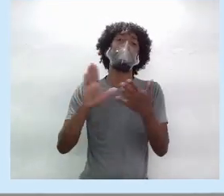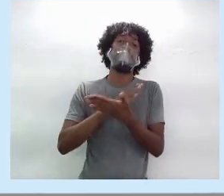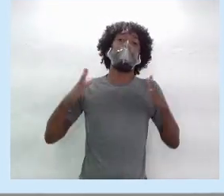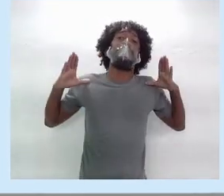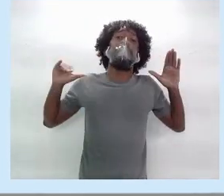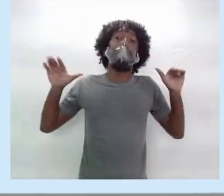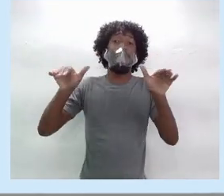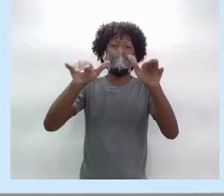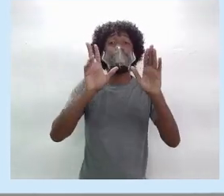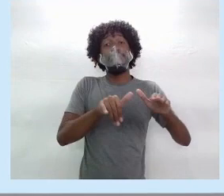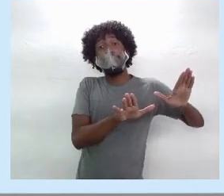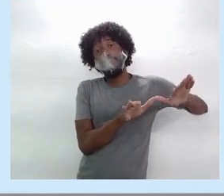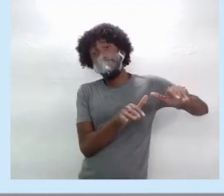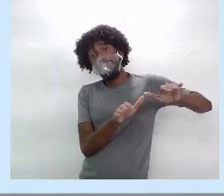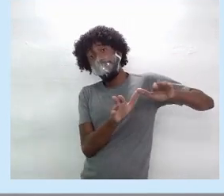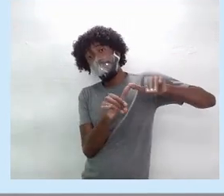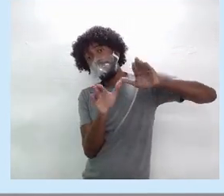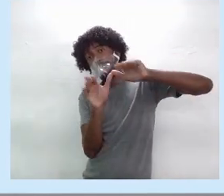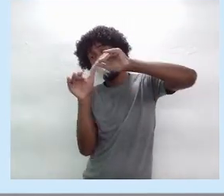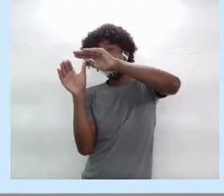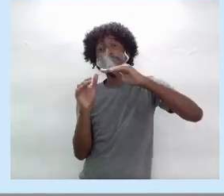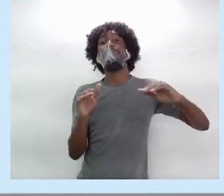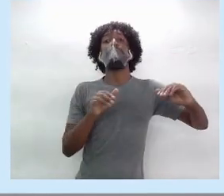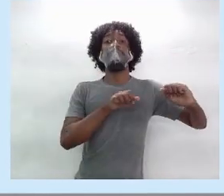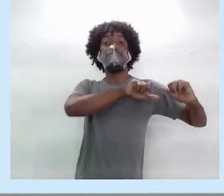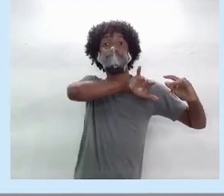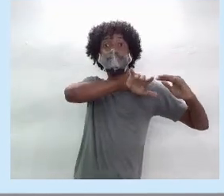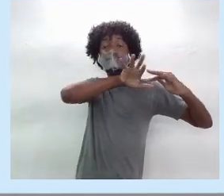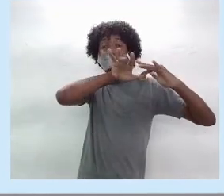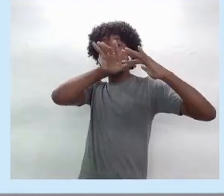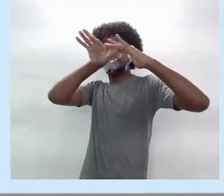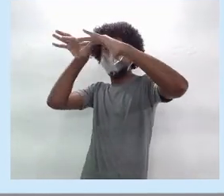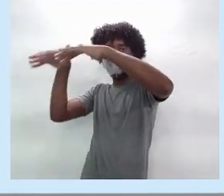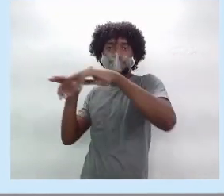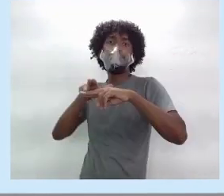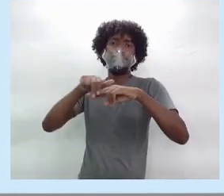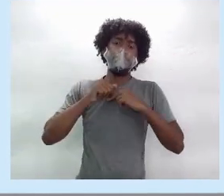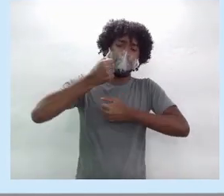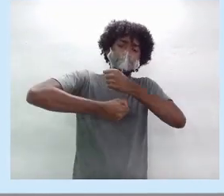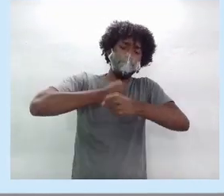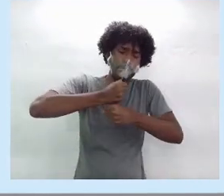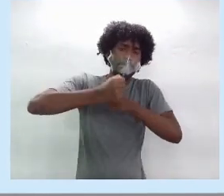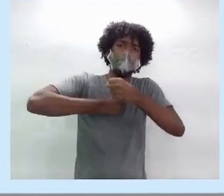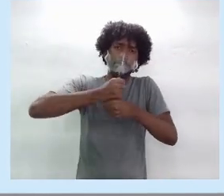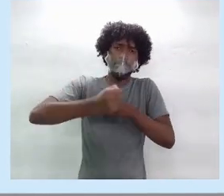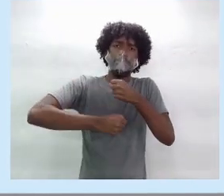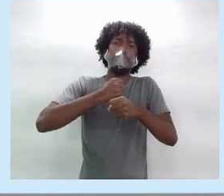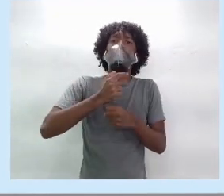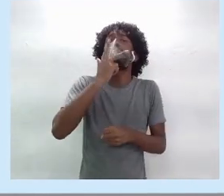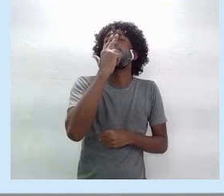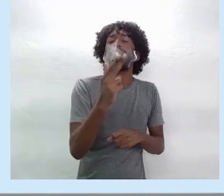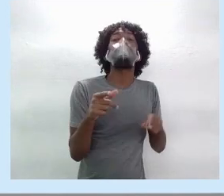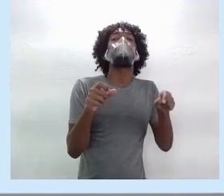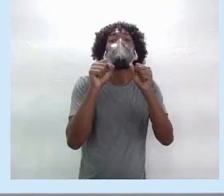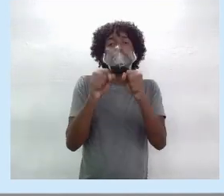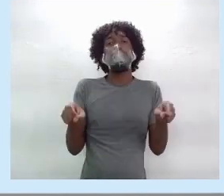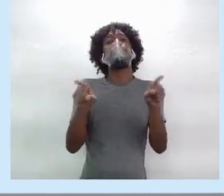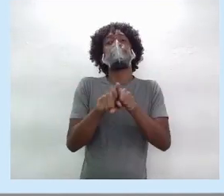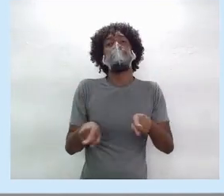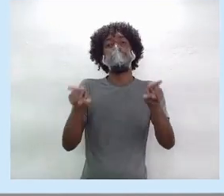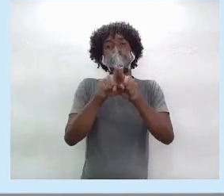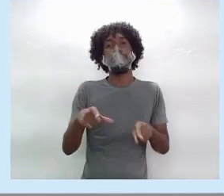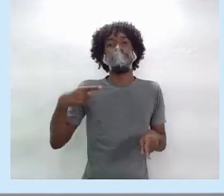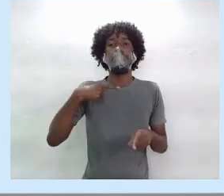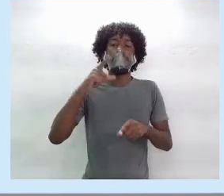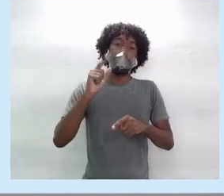vão migrar de um local para o outro, isso devido à fase do ano, para se poder ocorrer ali